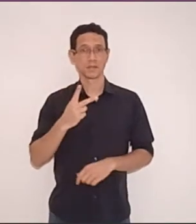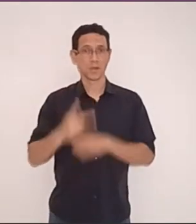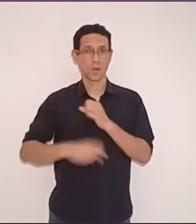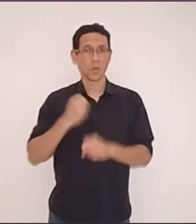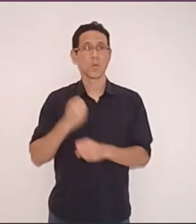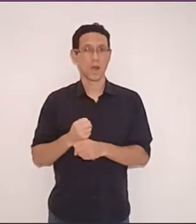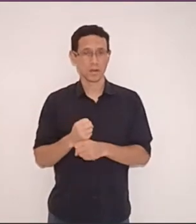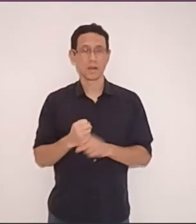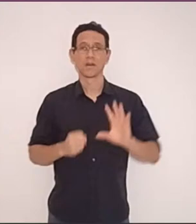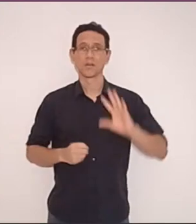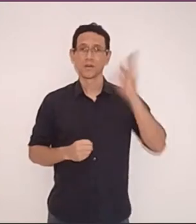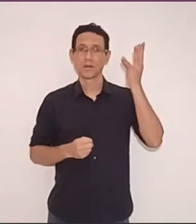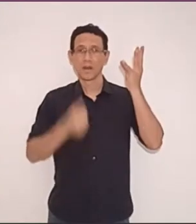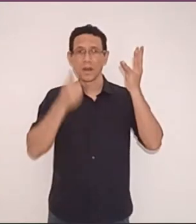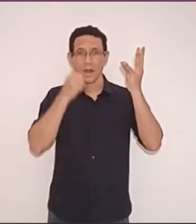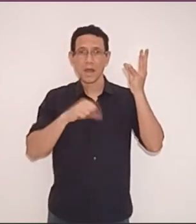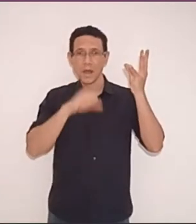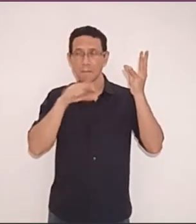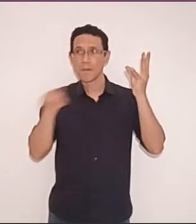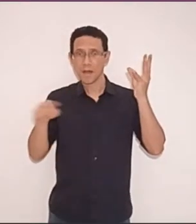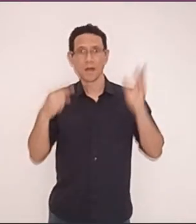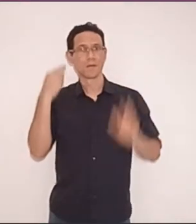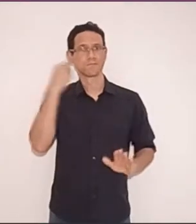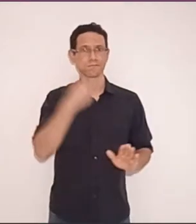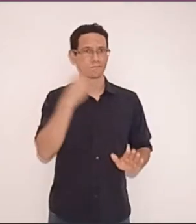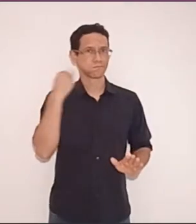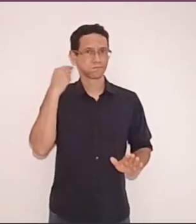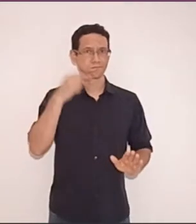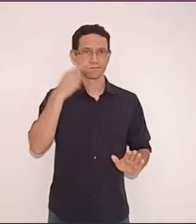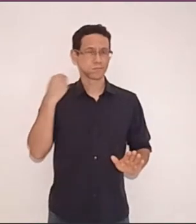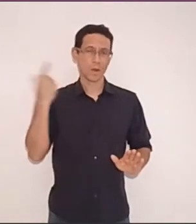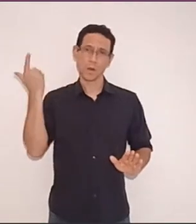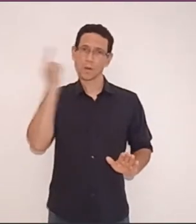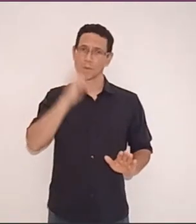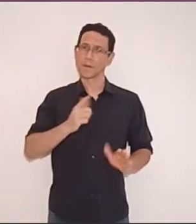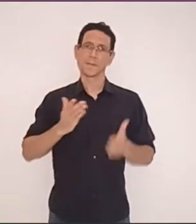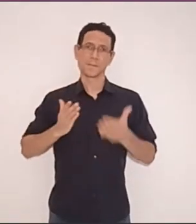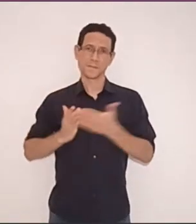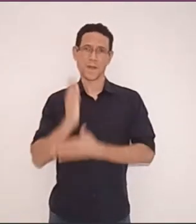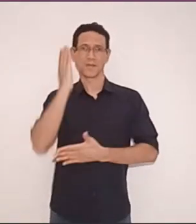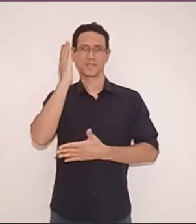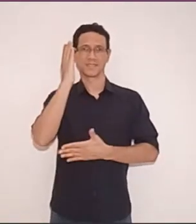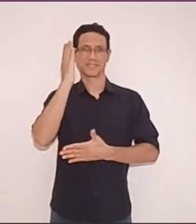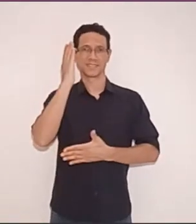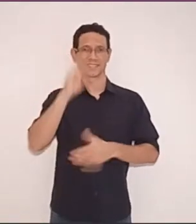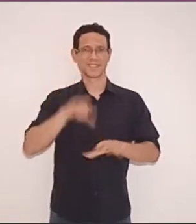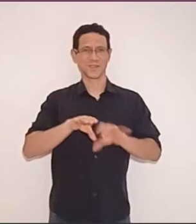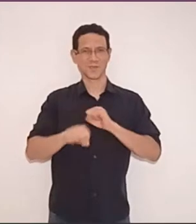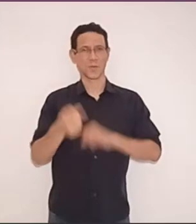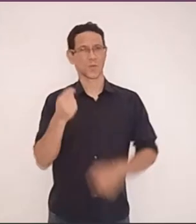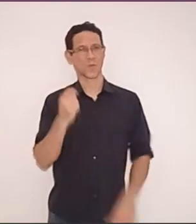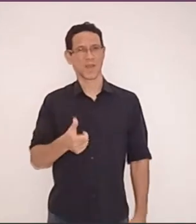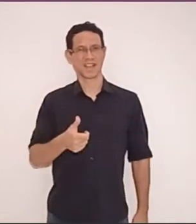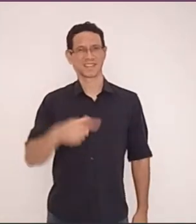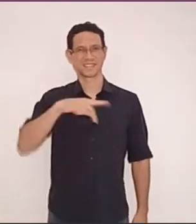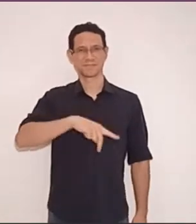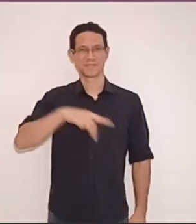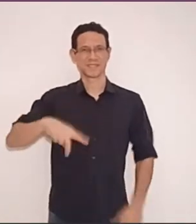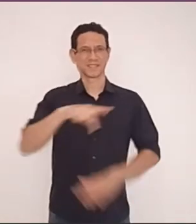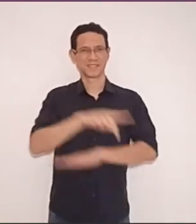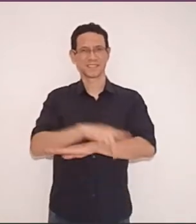ano da Unicamp e a mãe dela presta vestibular e também passa aí no vestibular e tá quase se formando em pedagogia